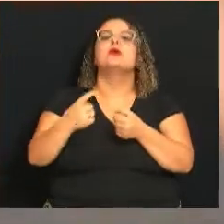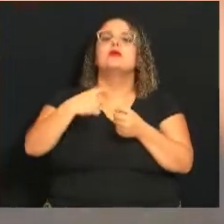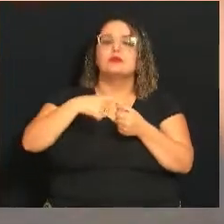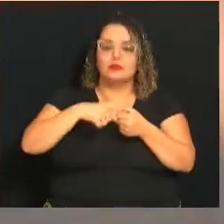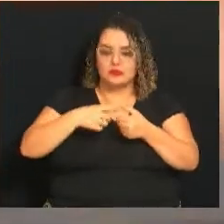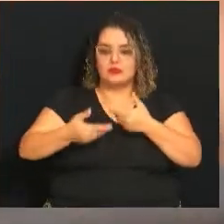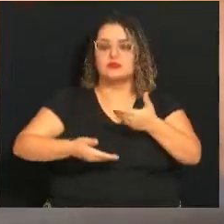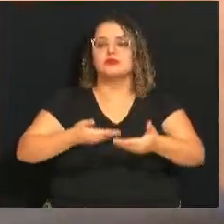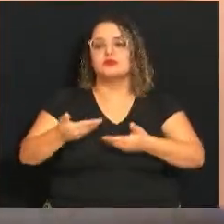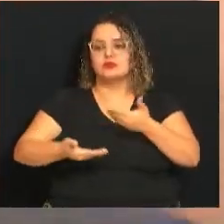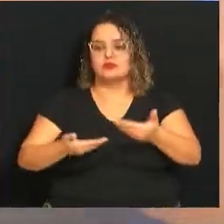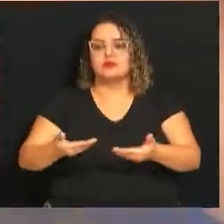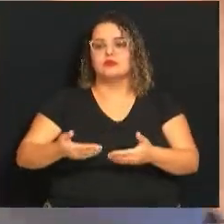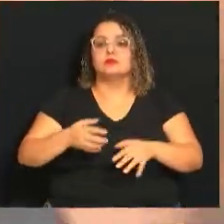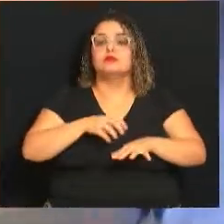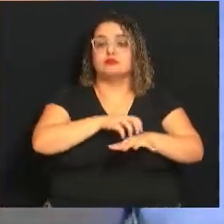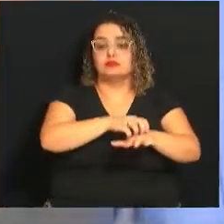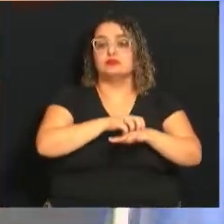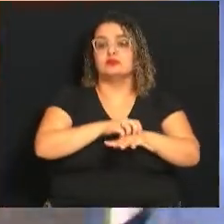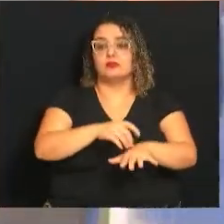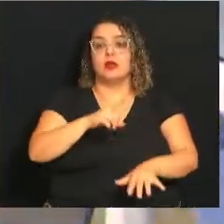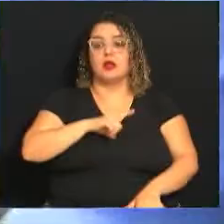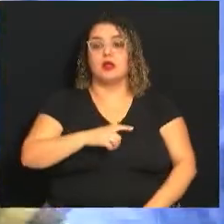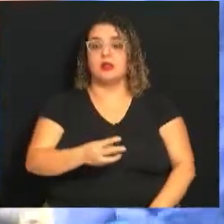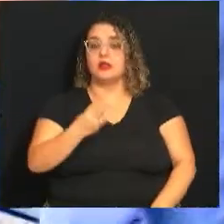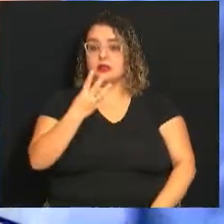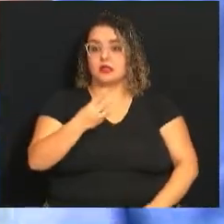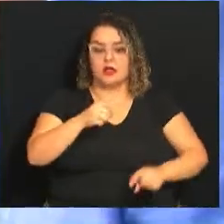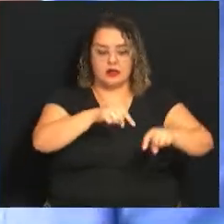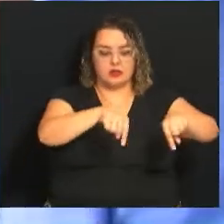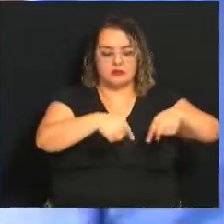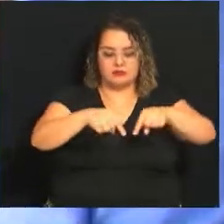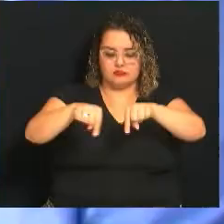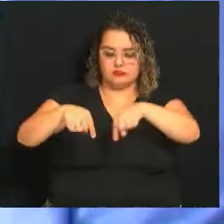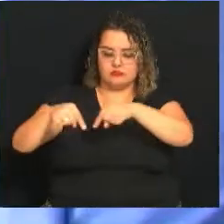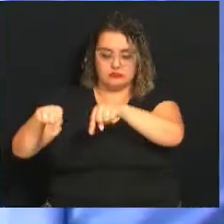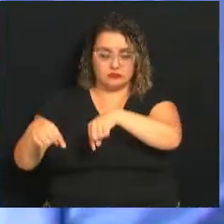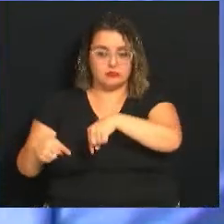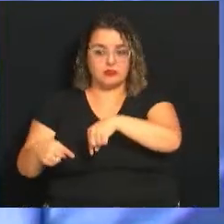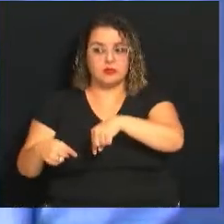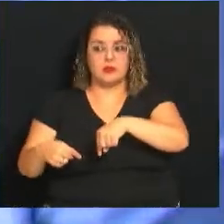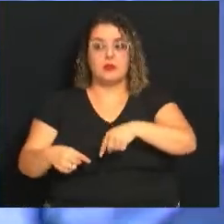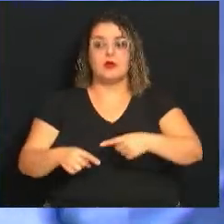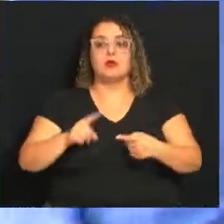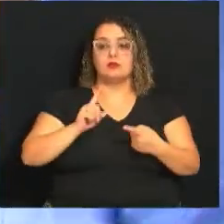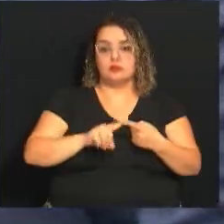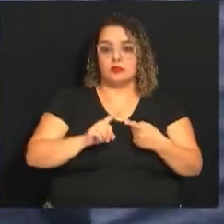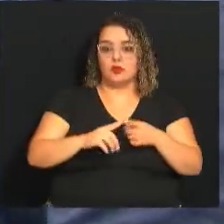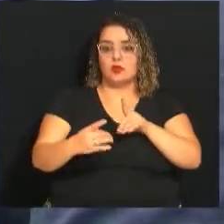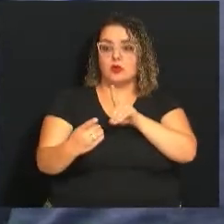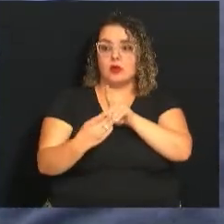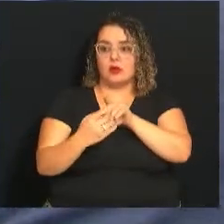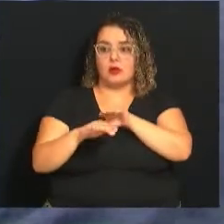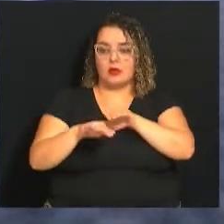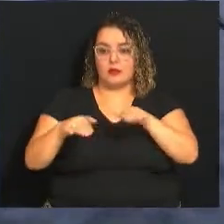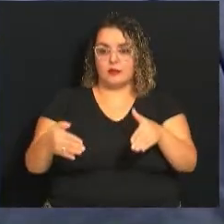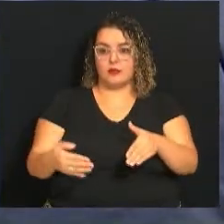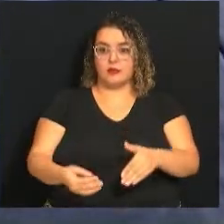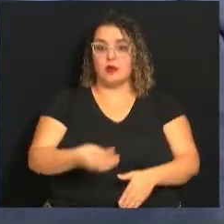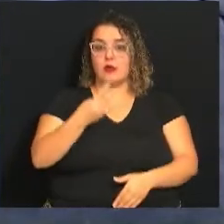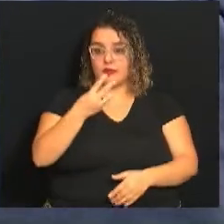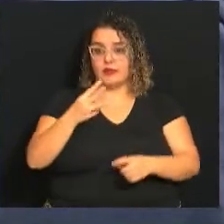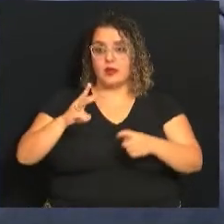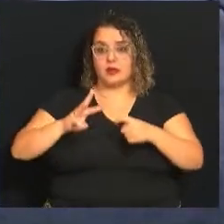serviço cada veículo contará com três consultórios a equipe será formada por um recepcionista e três